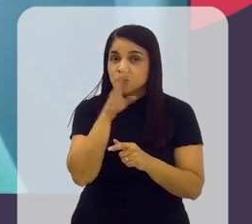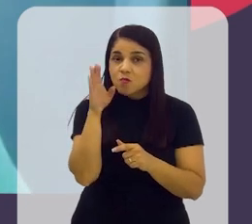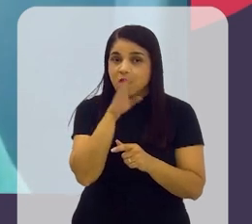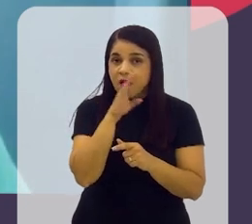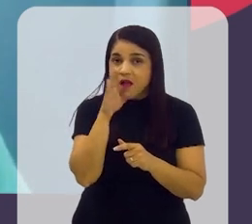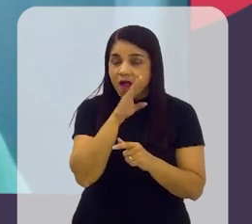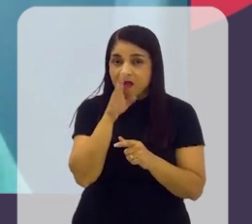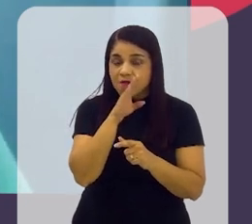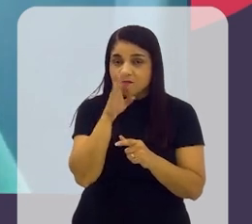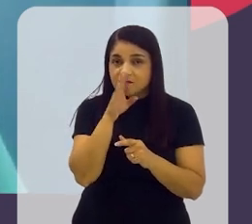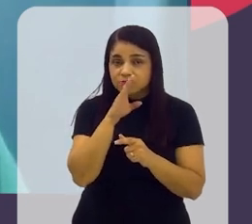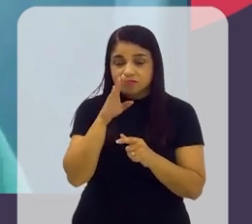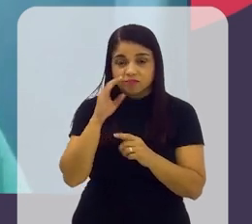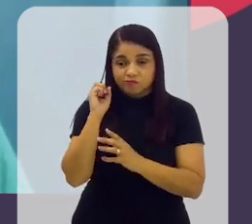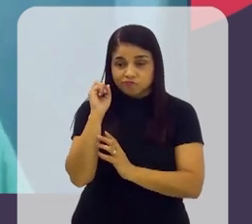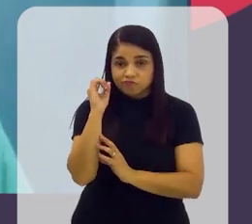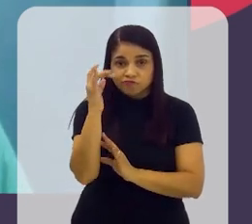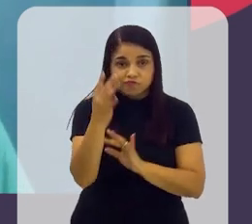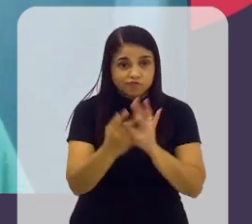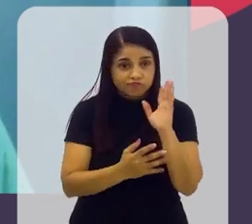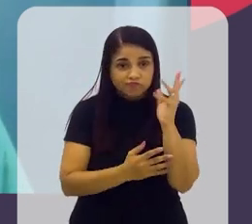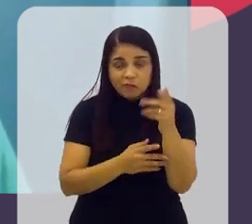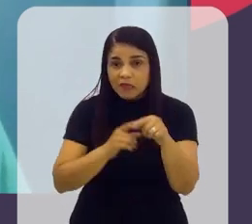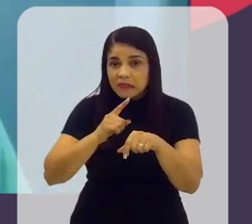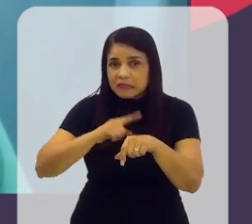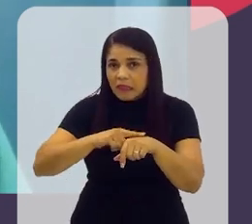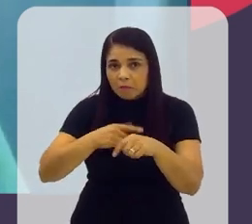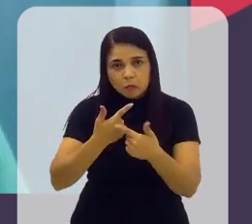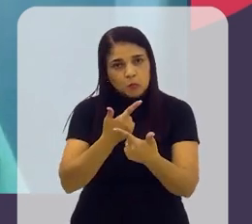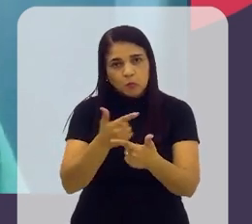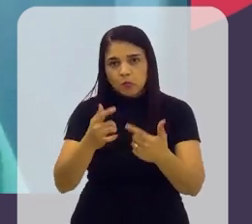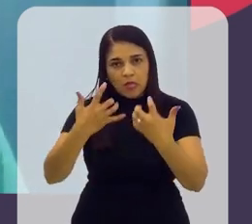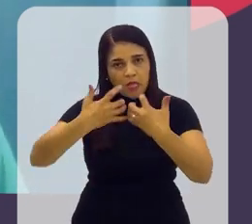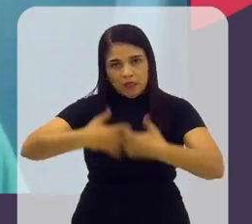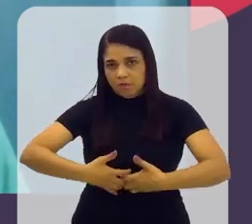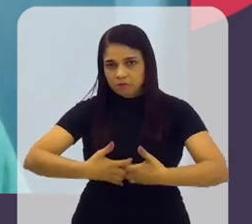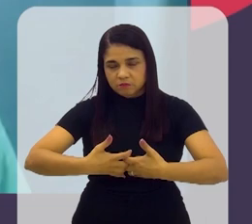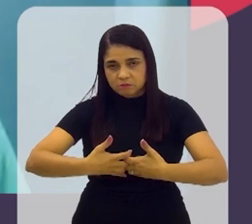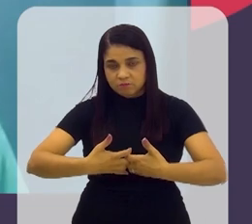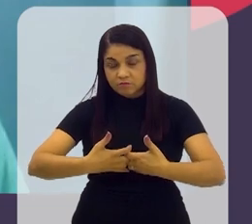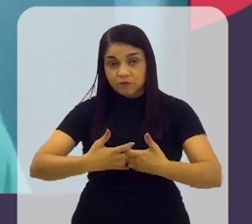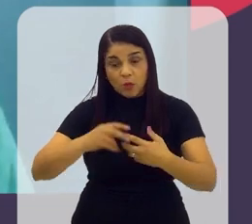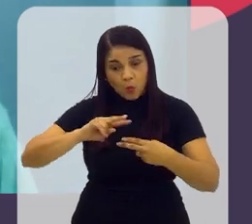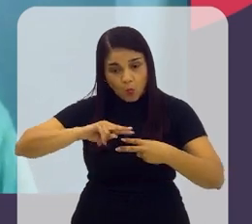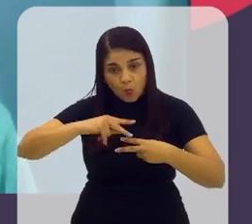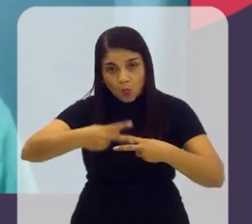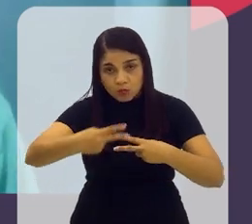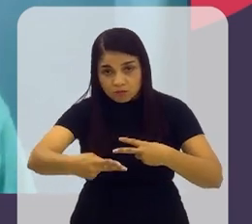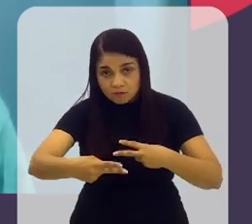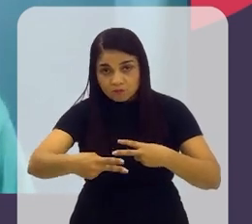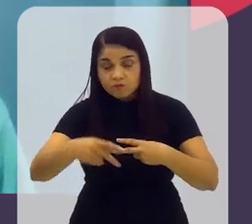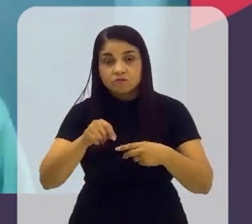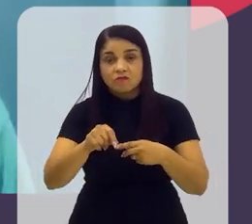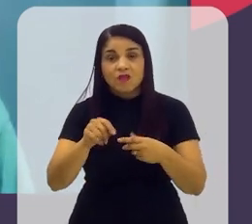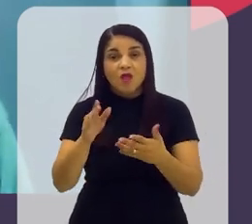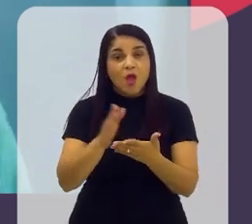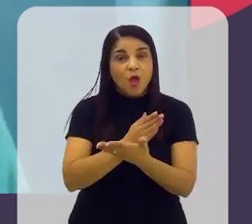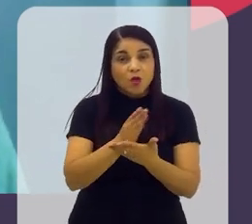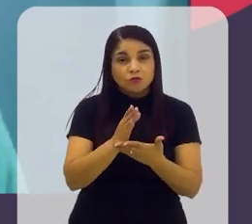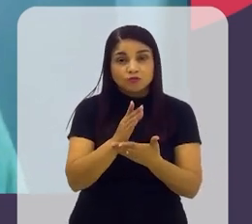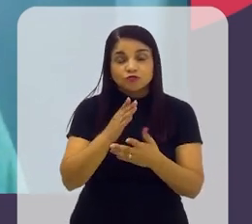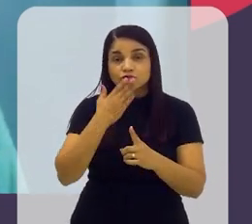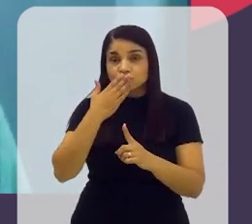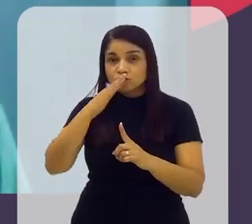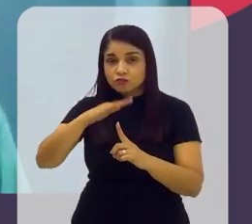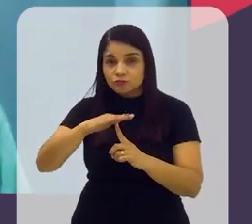muito acelerada, todos esses organismos não têm tempo de se adaptar. E aí, como consequência disso, algumas desses